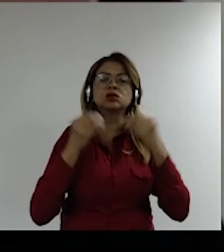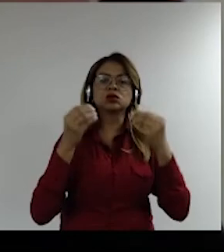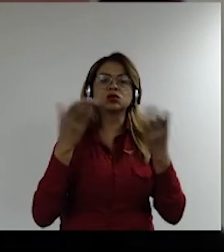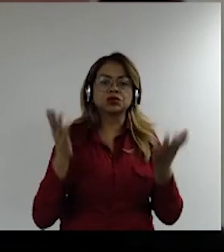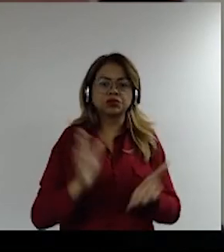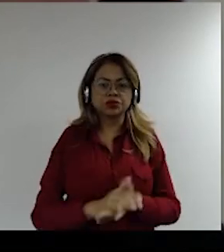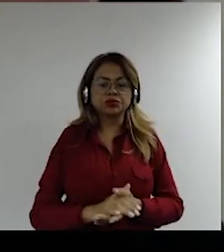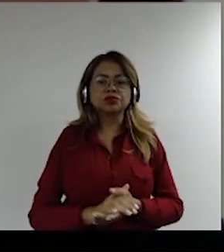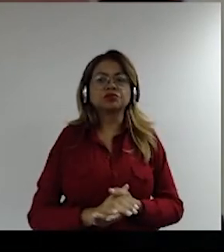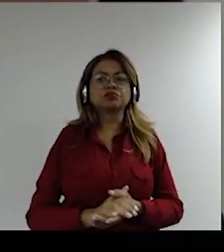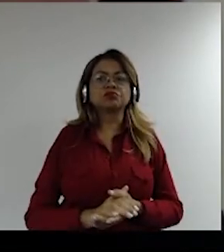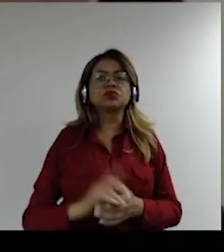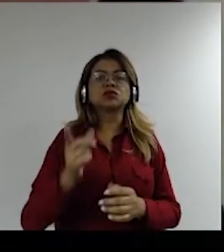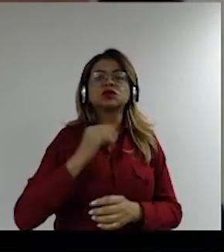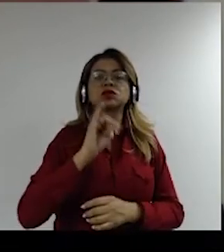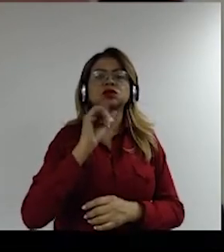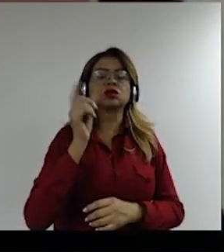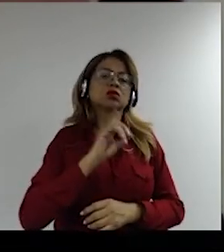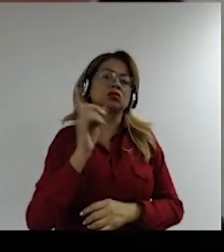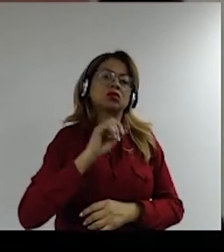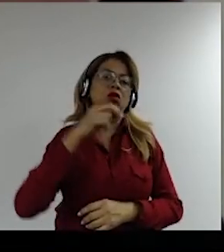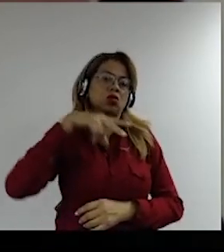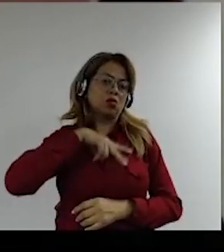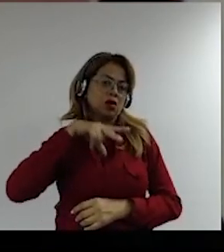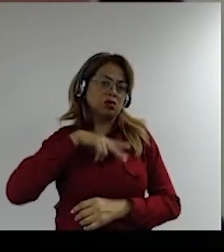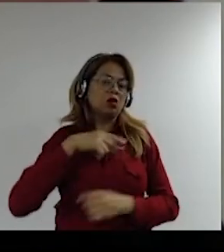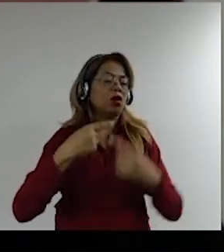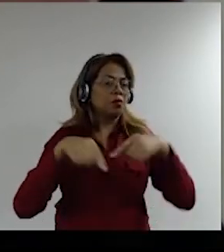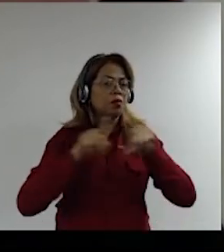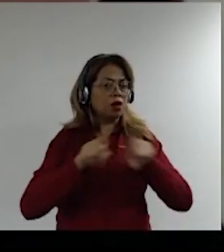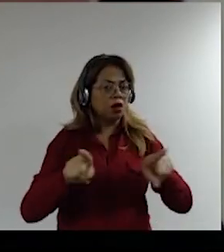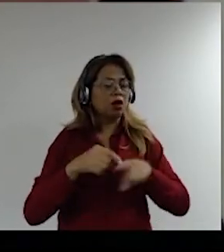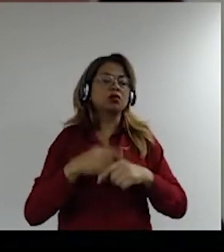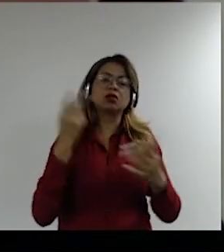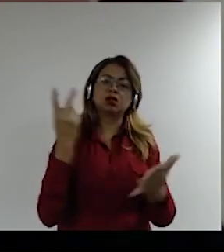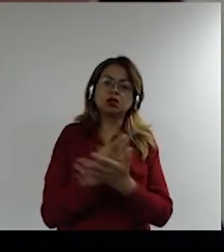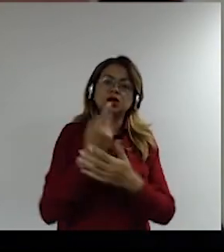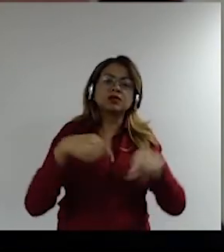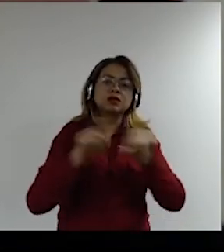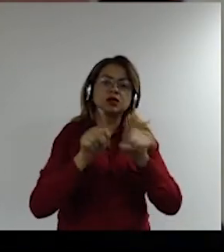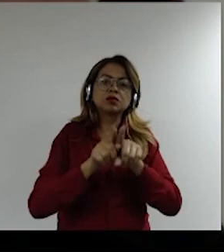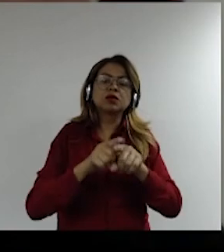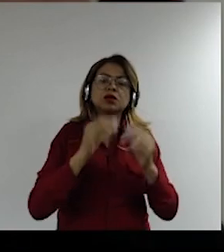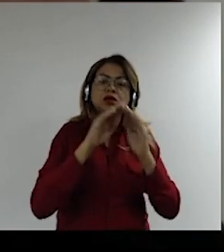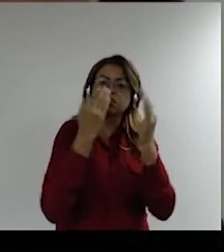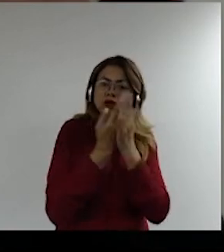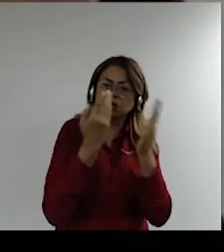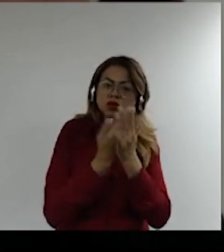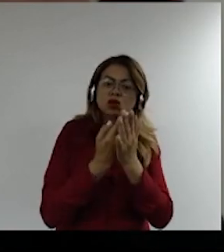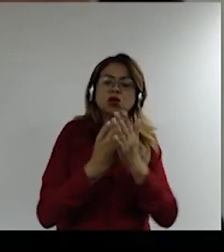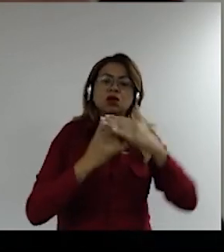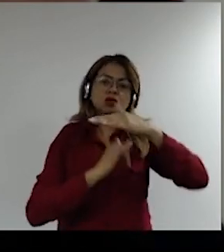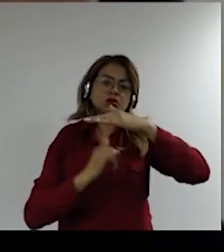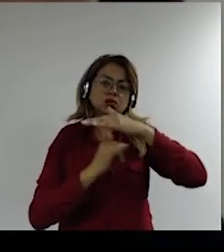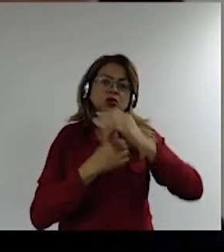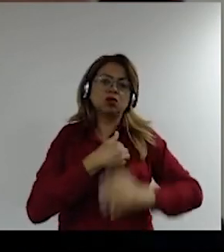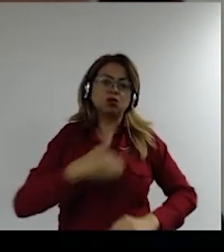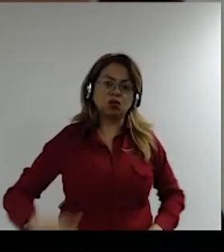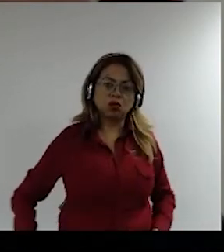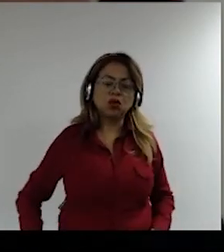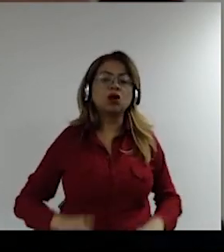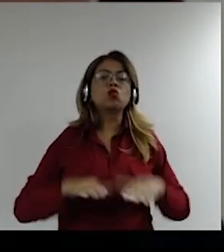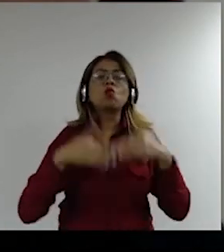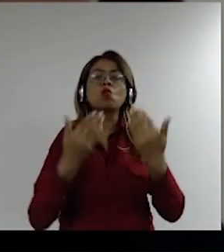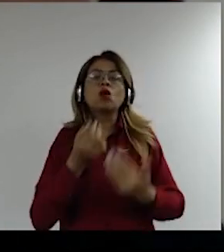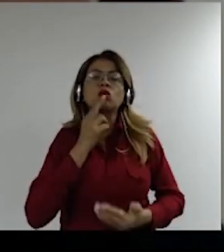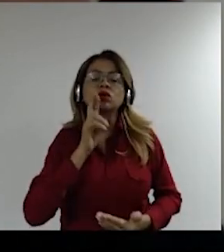hoje. Isso não é só nas instituições privadas, também acontece nas instituições públicas. E qual é o resultado? Eu repito,